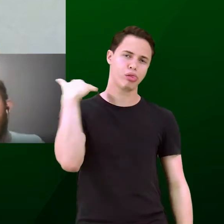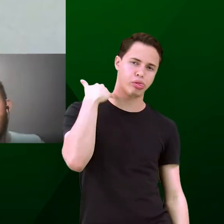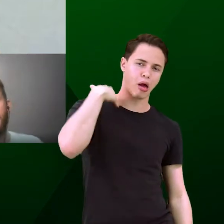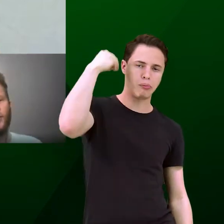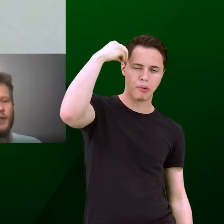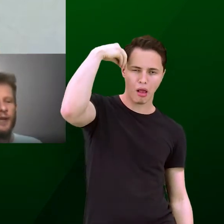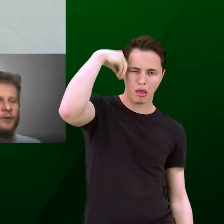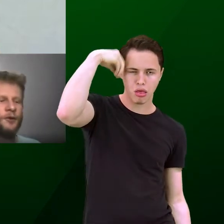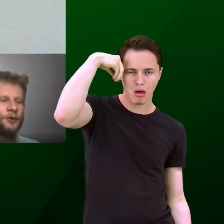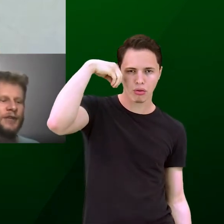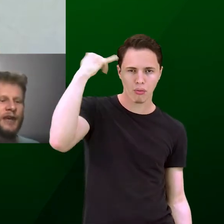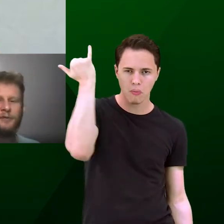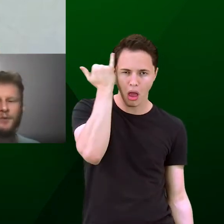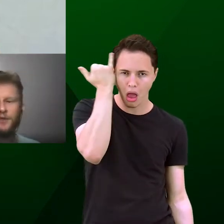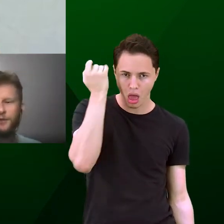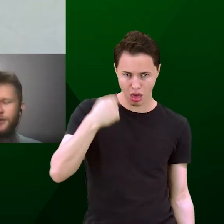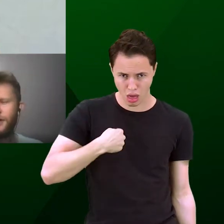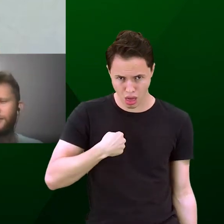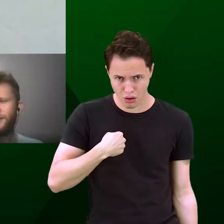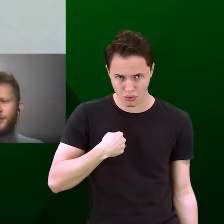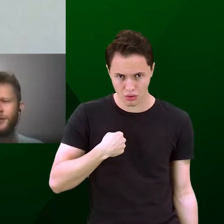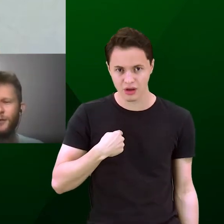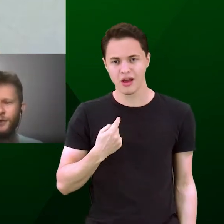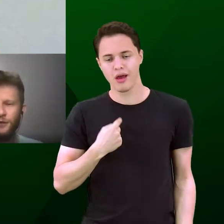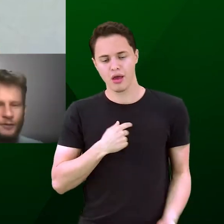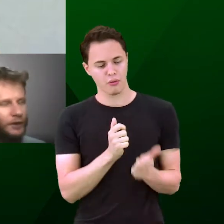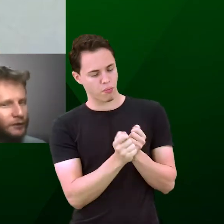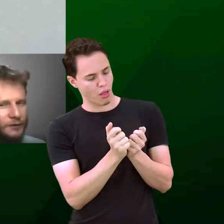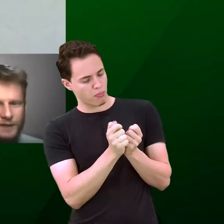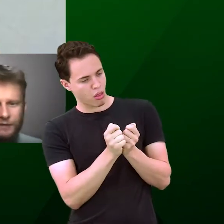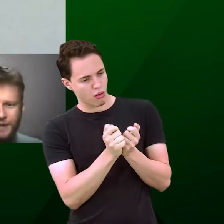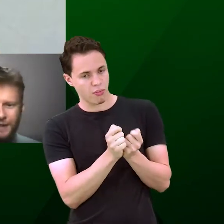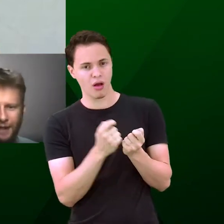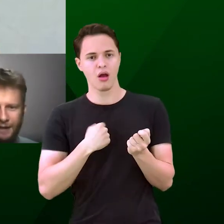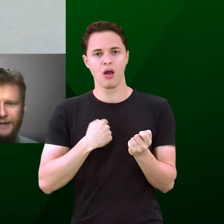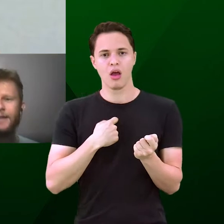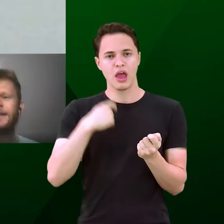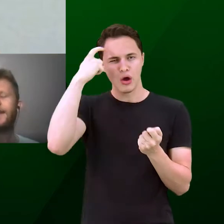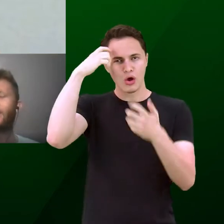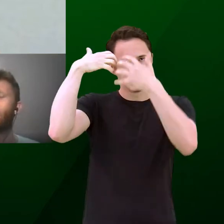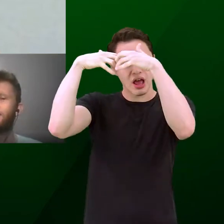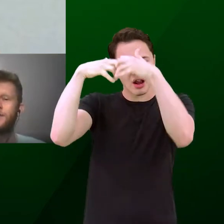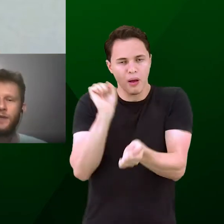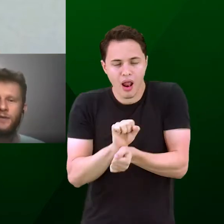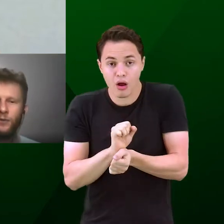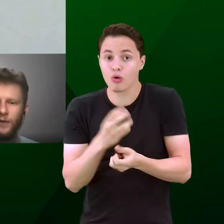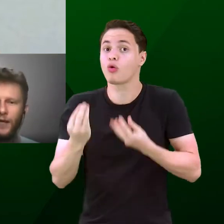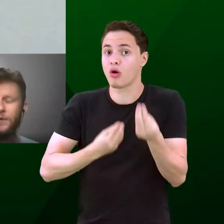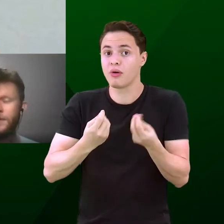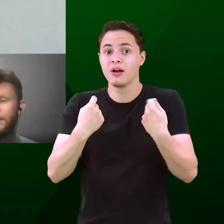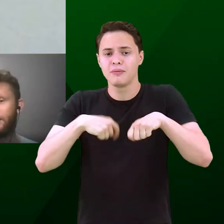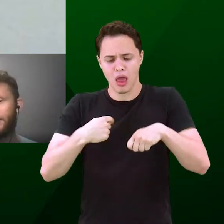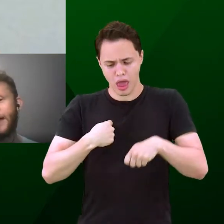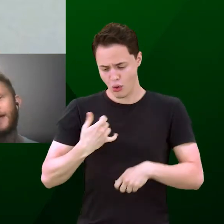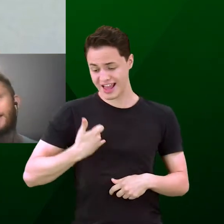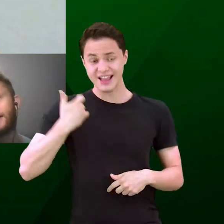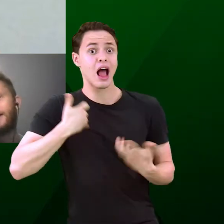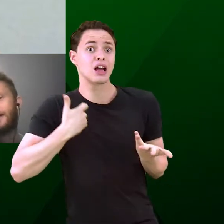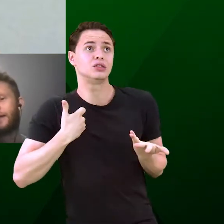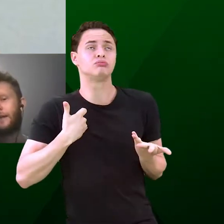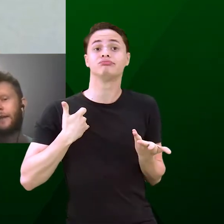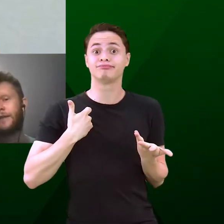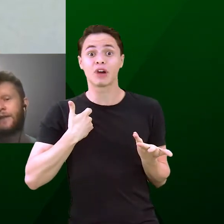vocês, tá joia? Ele fica mais interativo também. Então, esse é o horizonte, pessoal, quando a